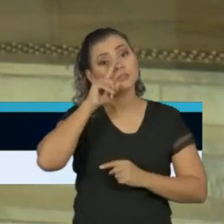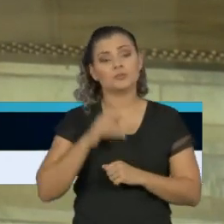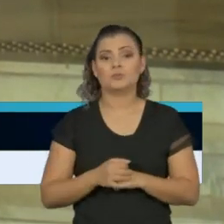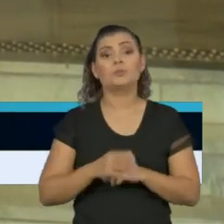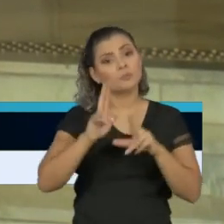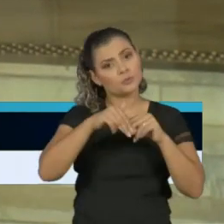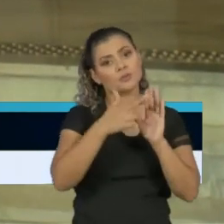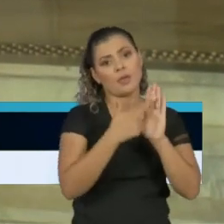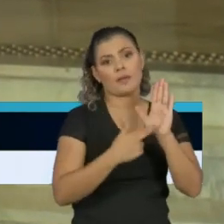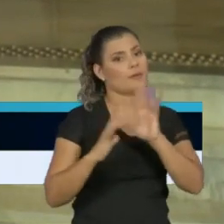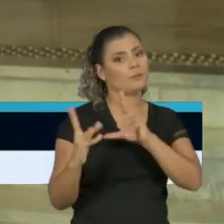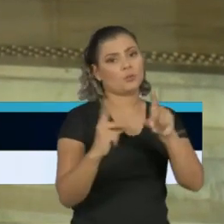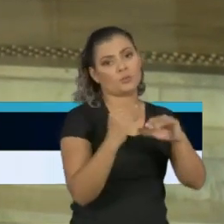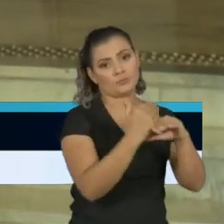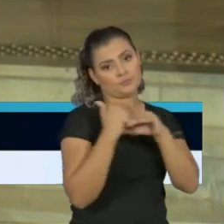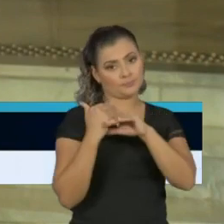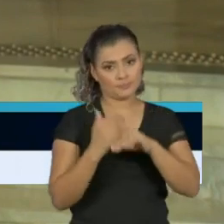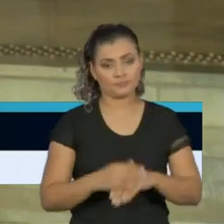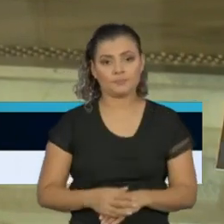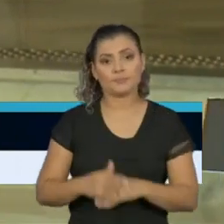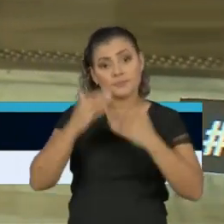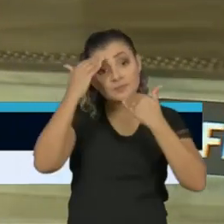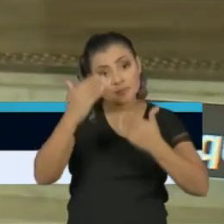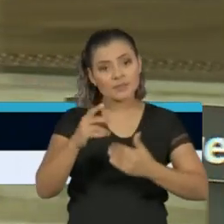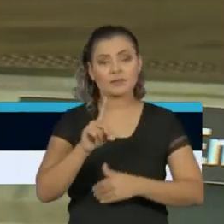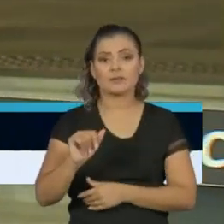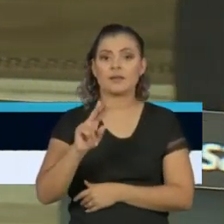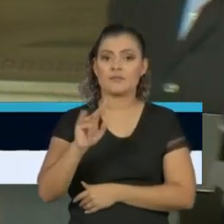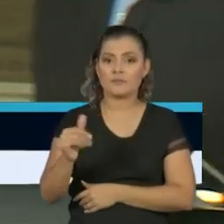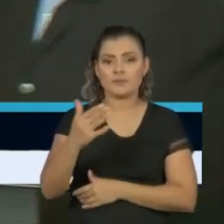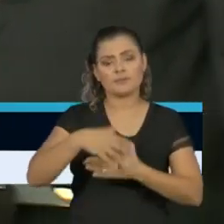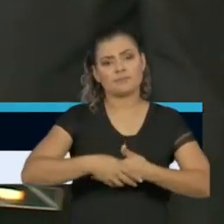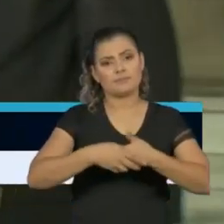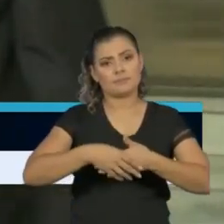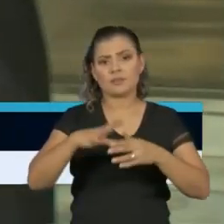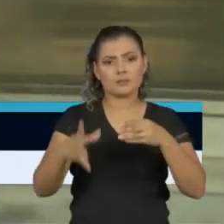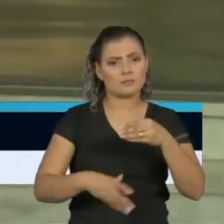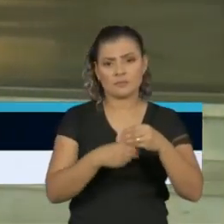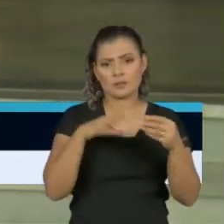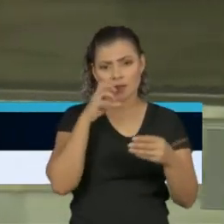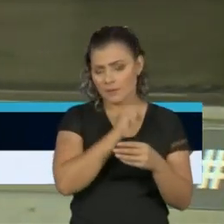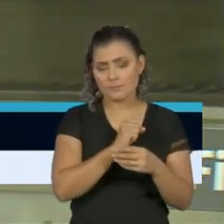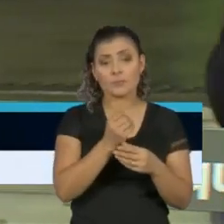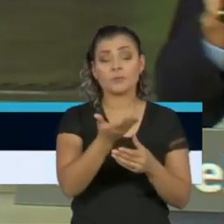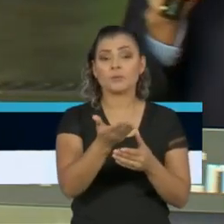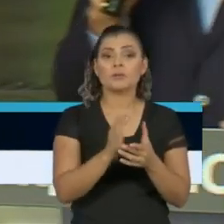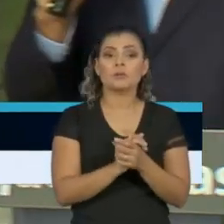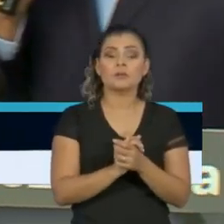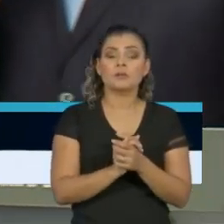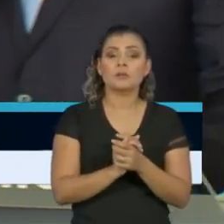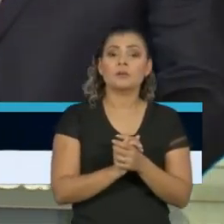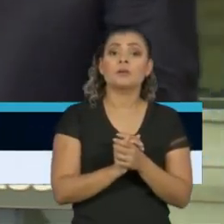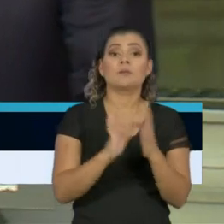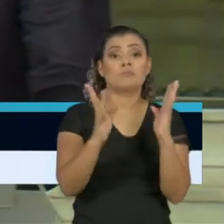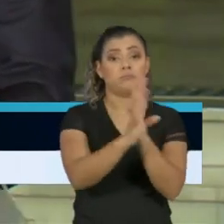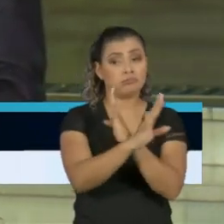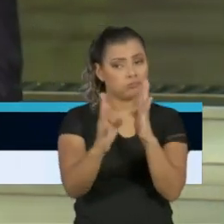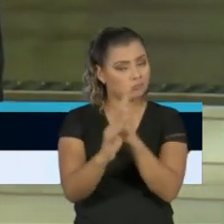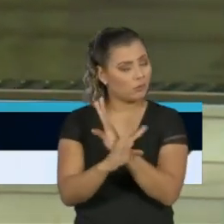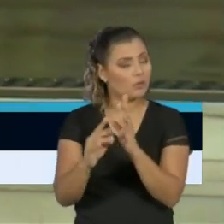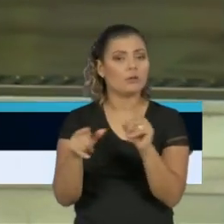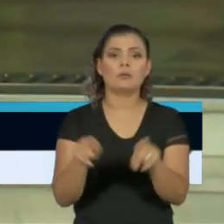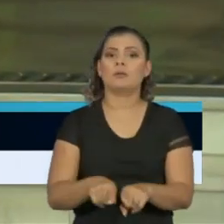para todos. Obrigado, doutor Davi Wipe. Apenas complementando, Fábio, aglomerações é